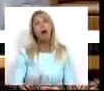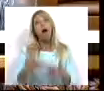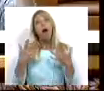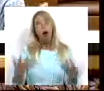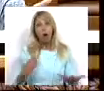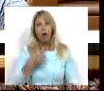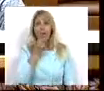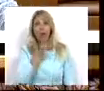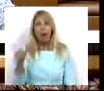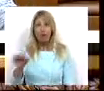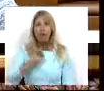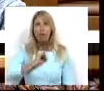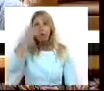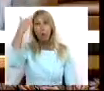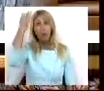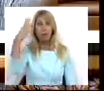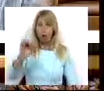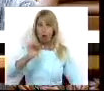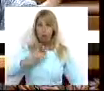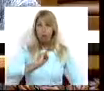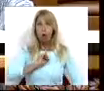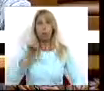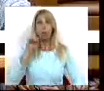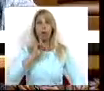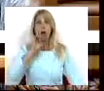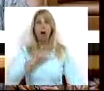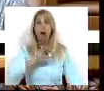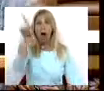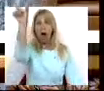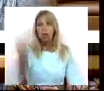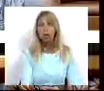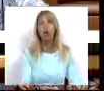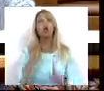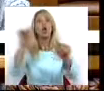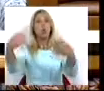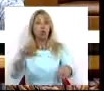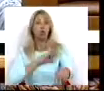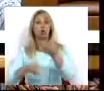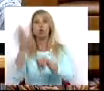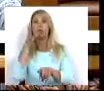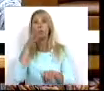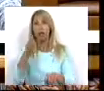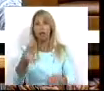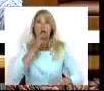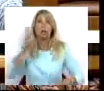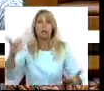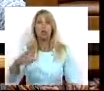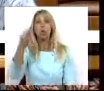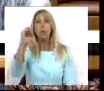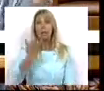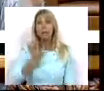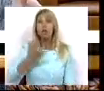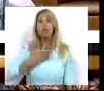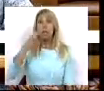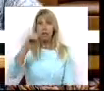da interpretação que faço daquilo que a senhora e muitos outros senhores e senhores deputados e dirigentes do PSD e do CDS têm dito,